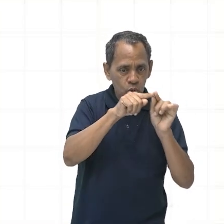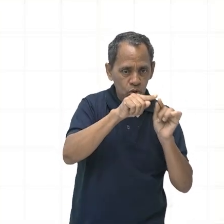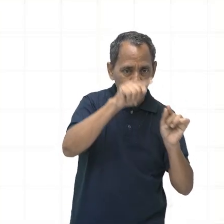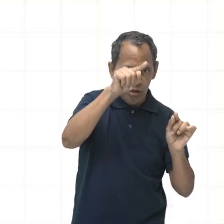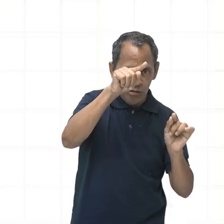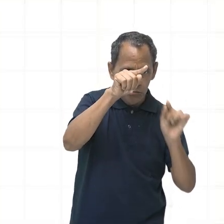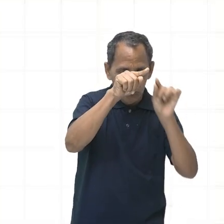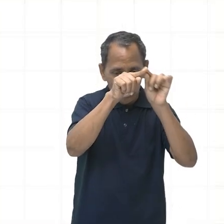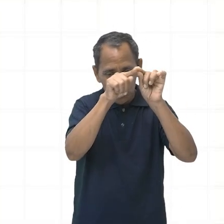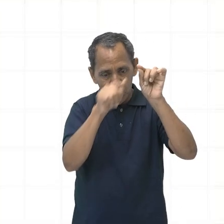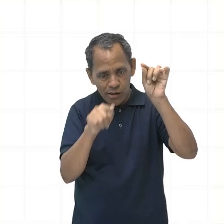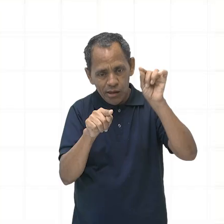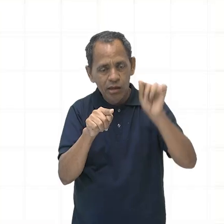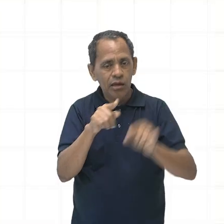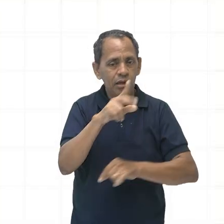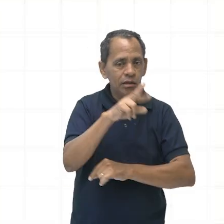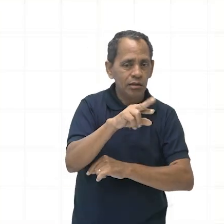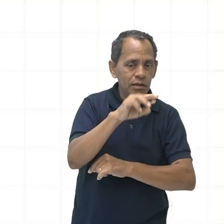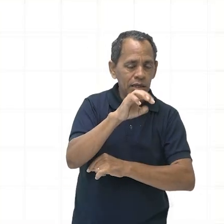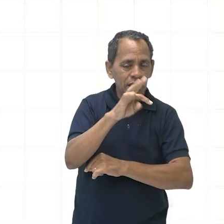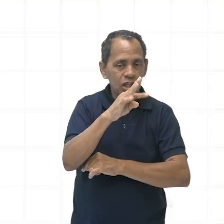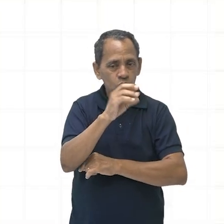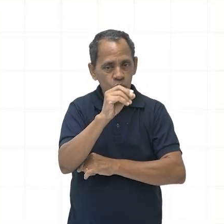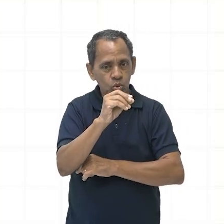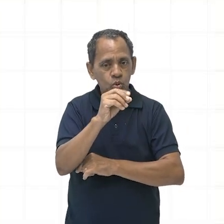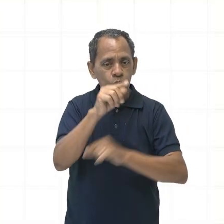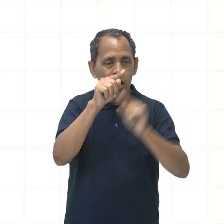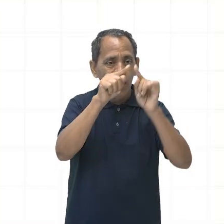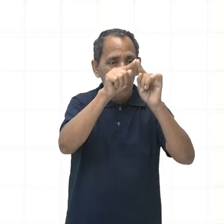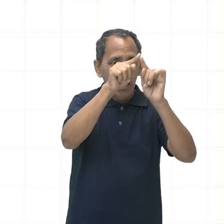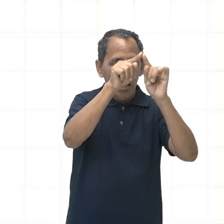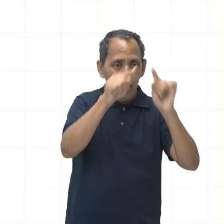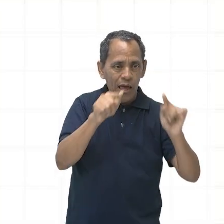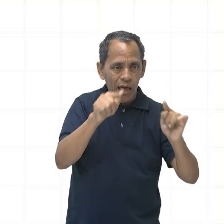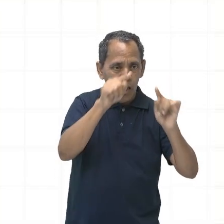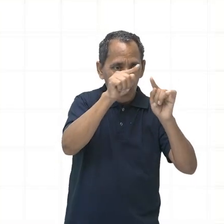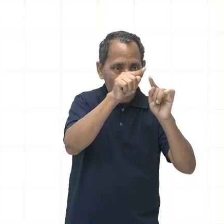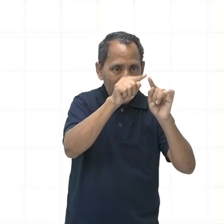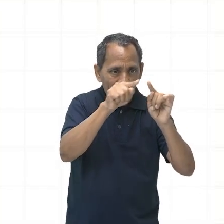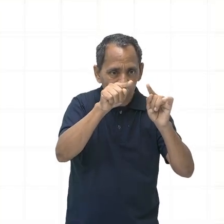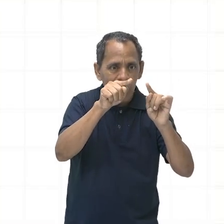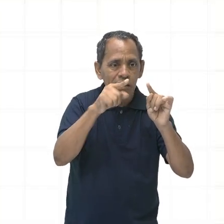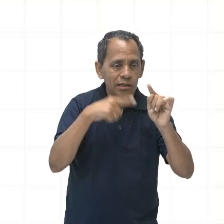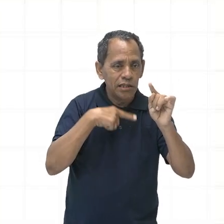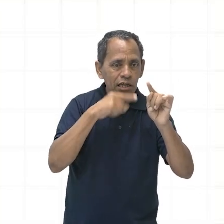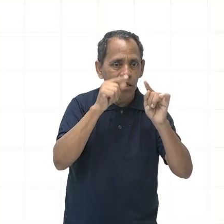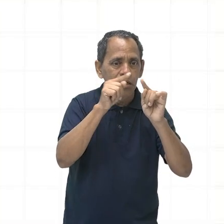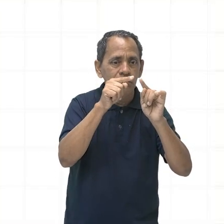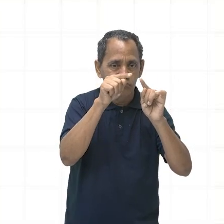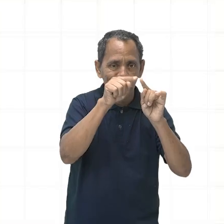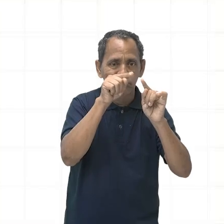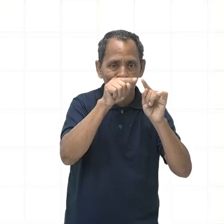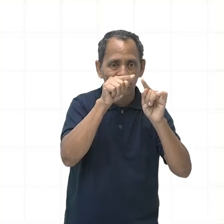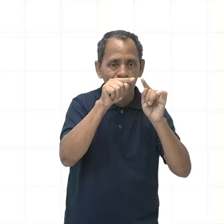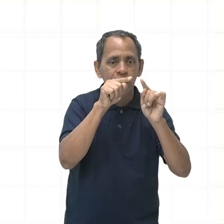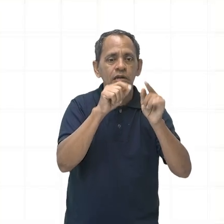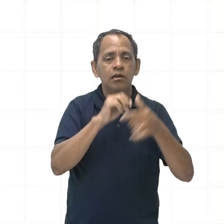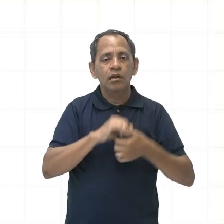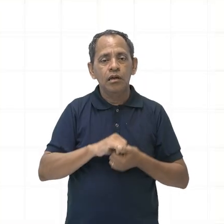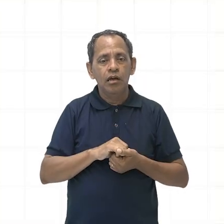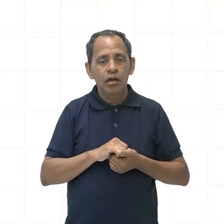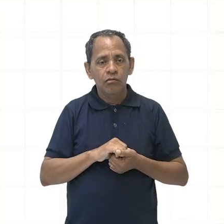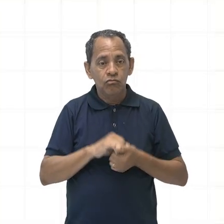aí a gente tem aqui um ângulo em cima, que ele está com um tracinho aqui, eu vou aumentar o tracinho para vocês verem